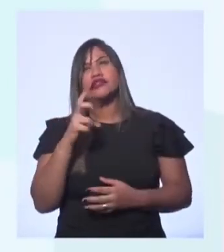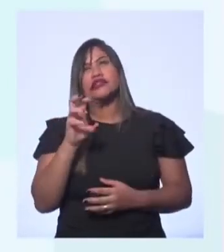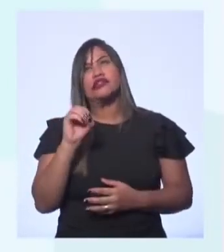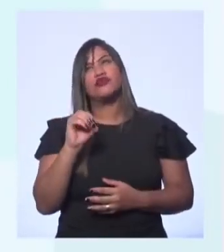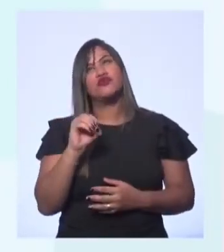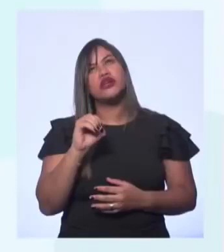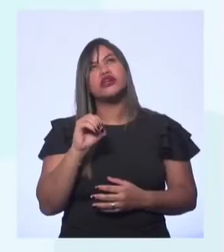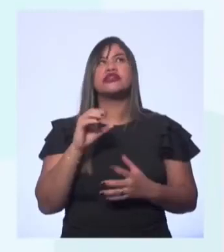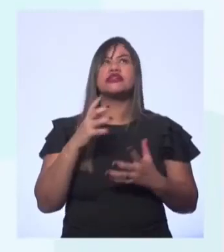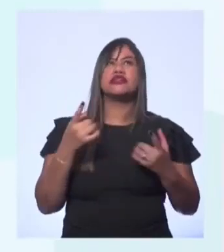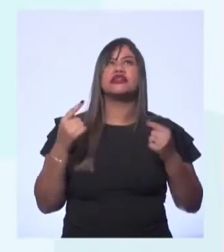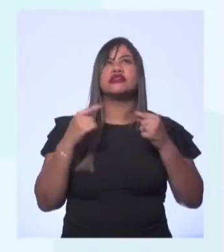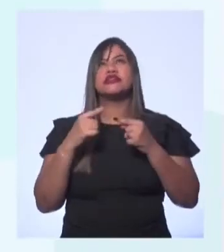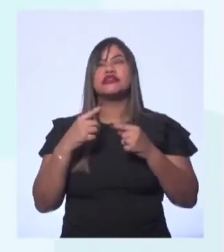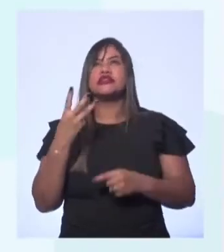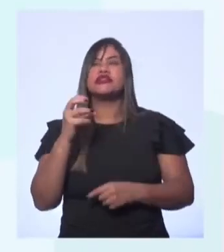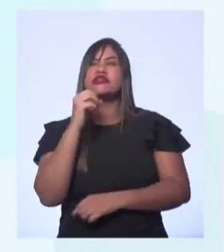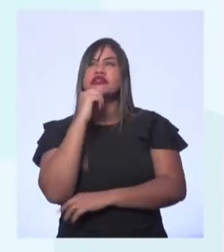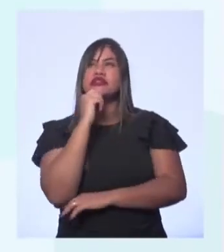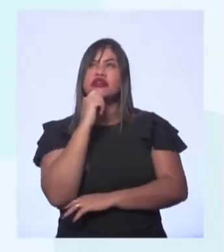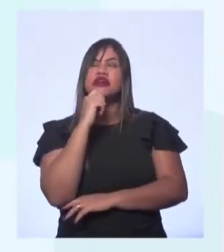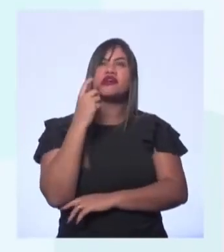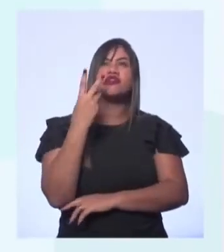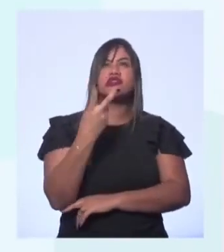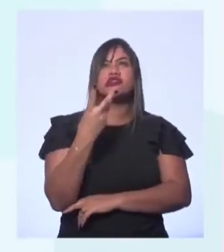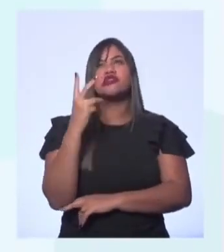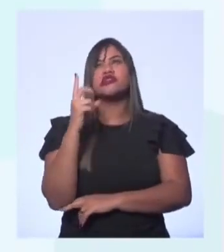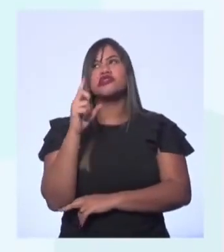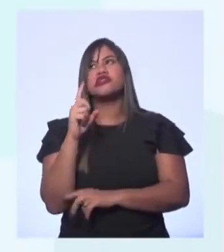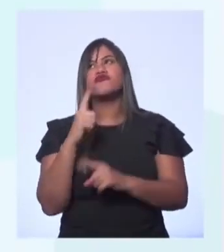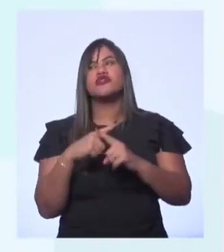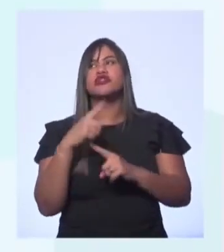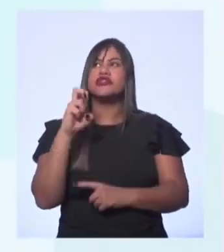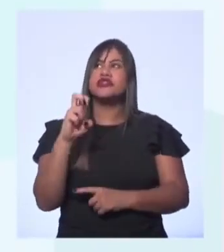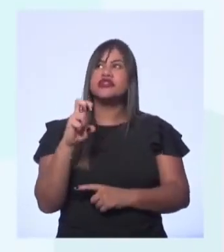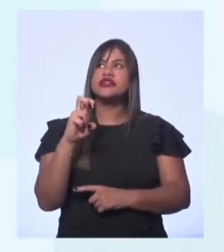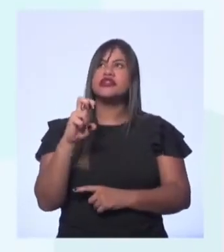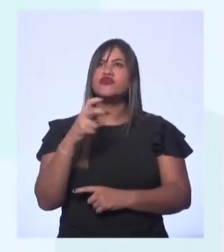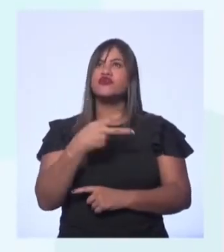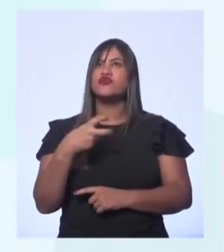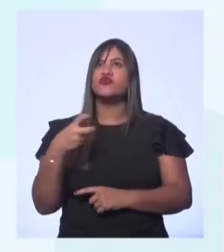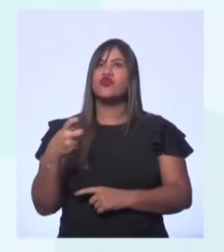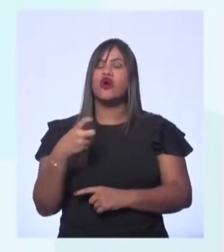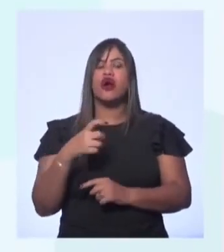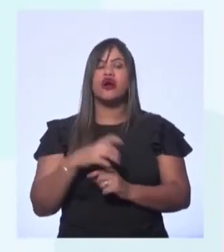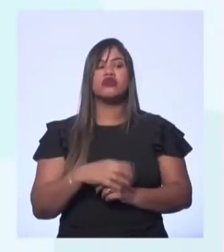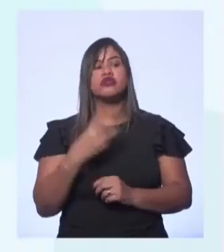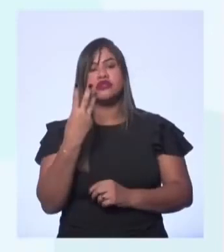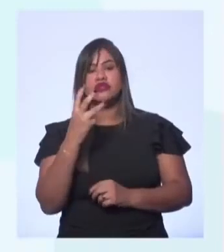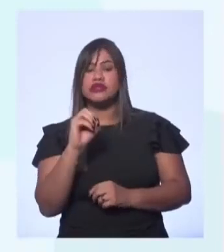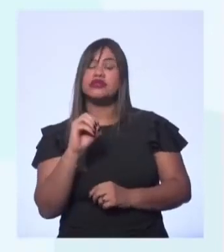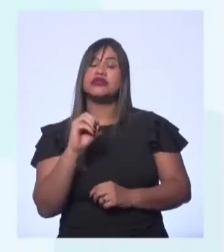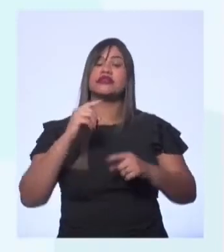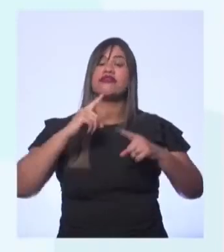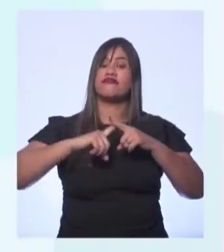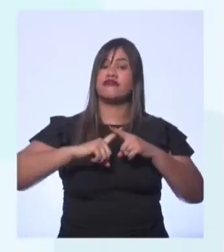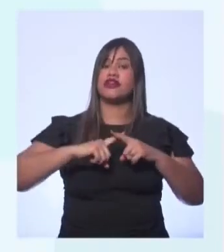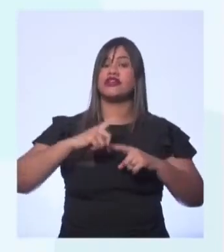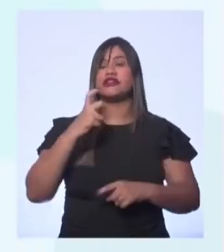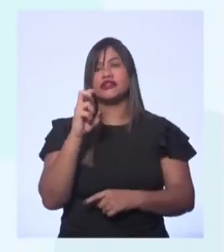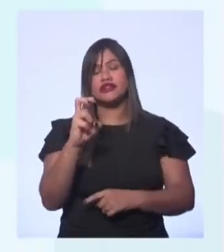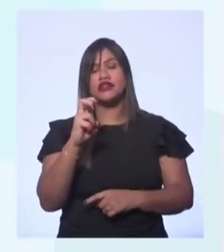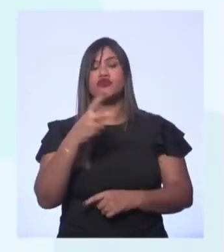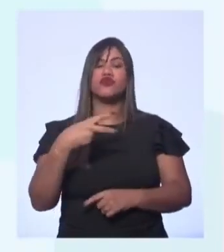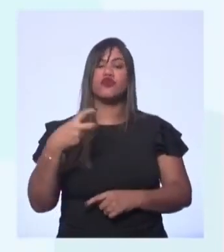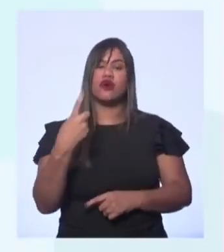Se fosse tabuada do 3, para ter o 15, é 3 vezes 5, né? Então, 3 vezes 5. Então, 30 vezes 5 é 150.